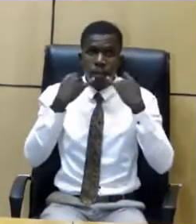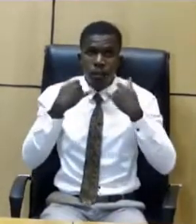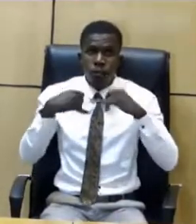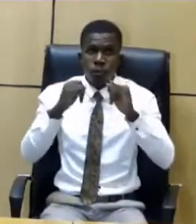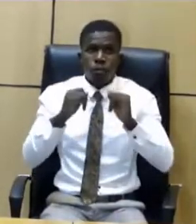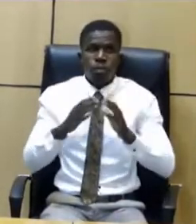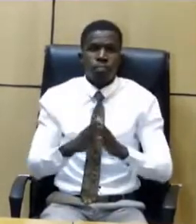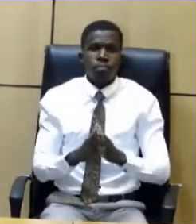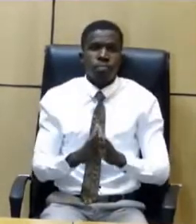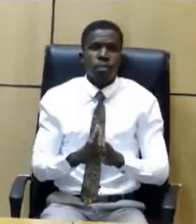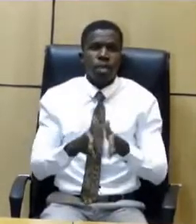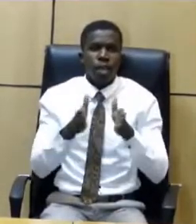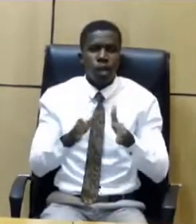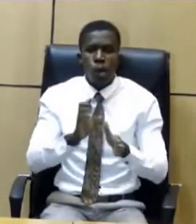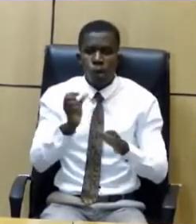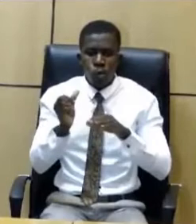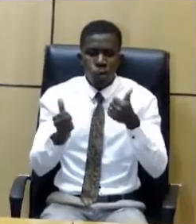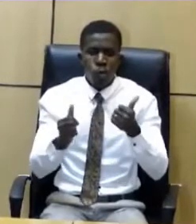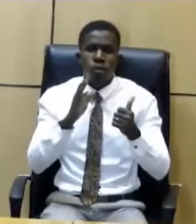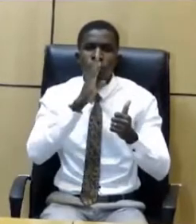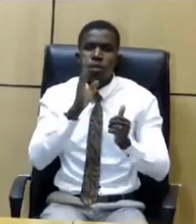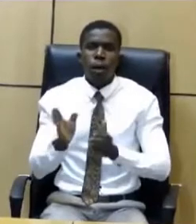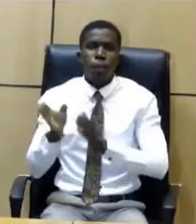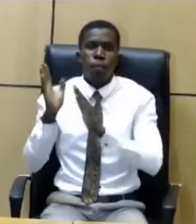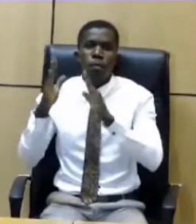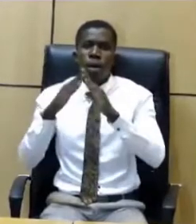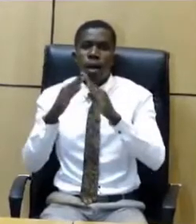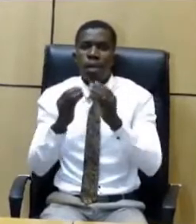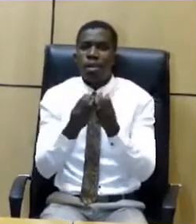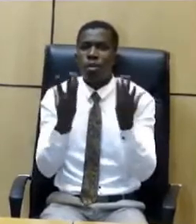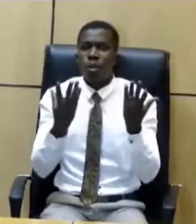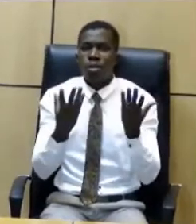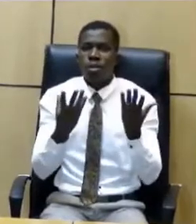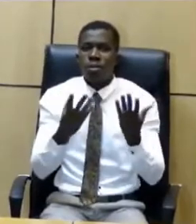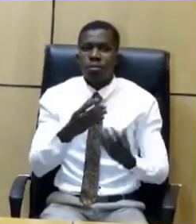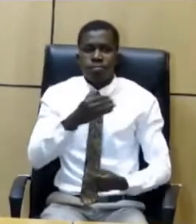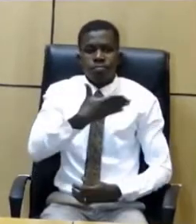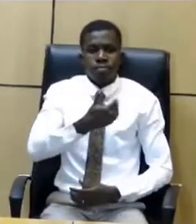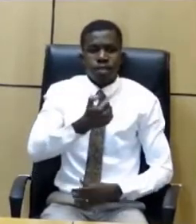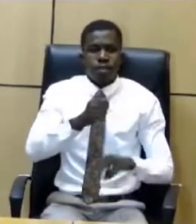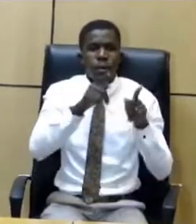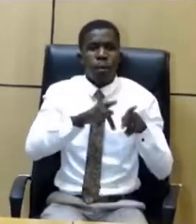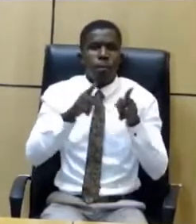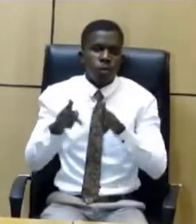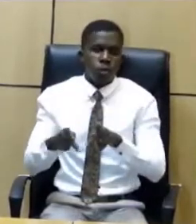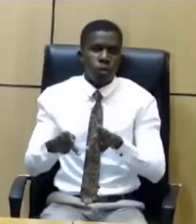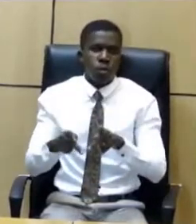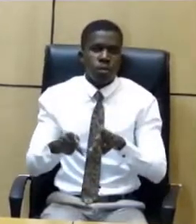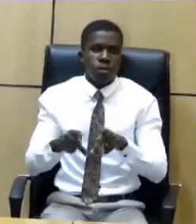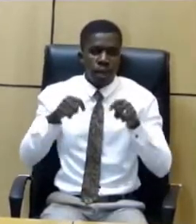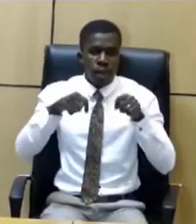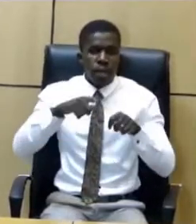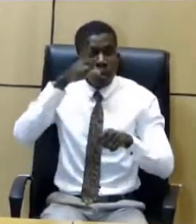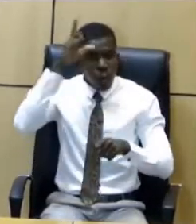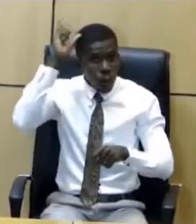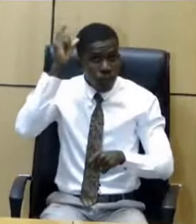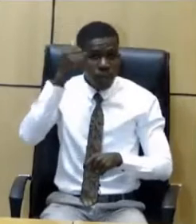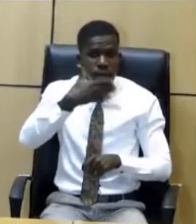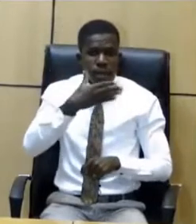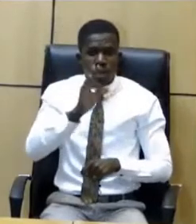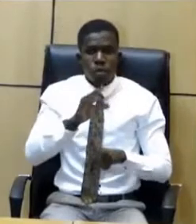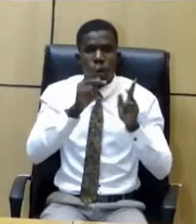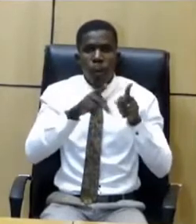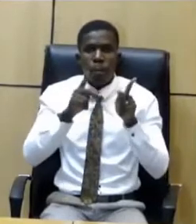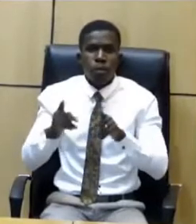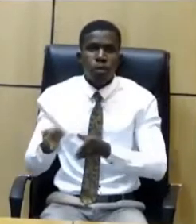de altas da quarentena institucional, tivemos 15 altas, 14 em Luanda e